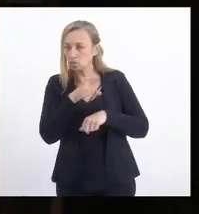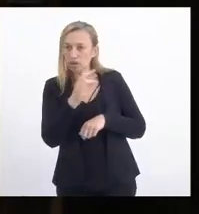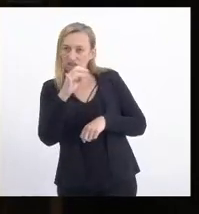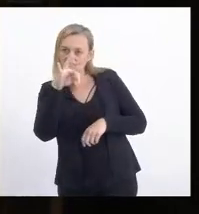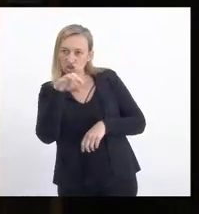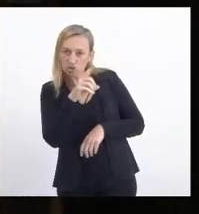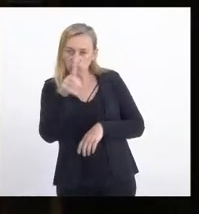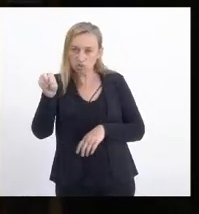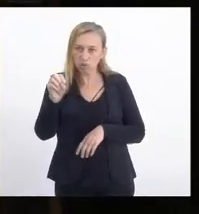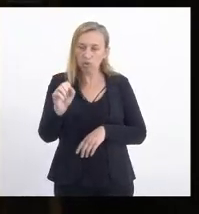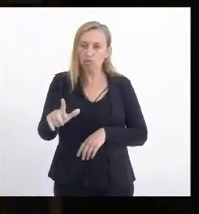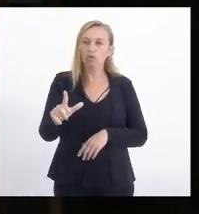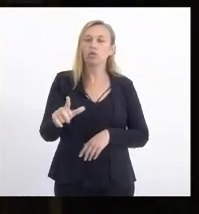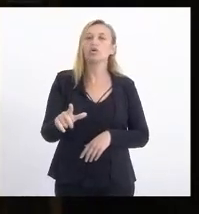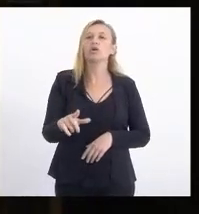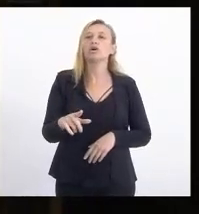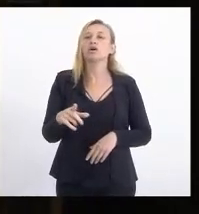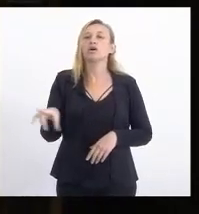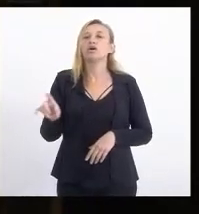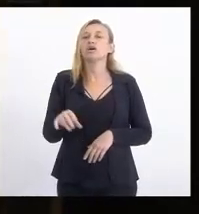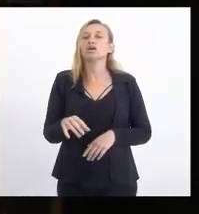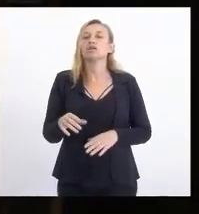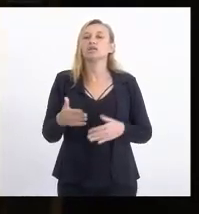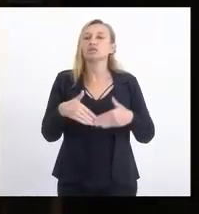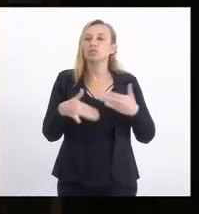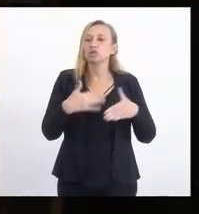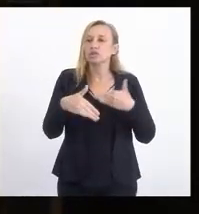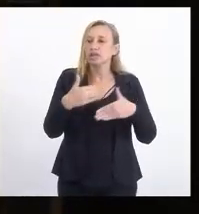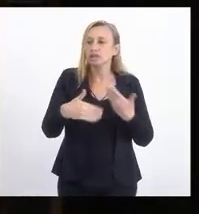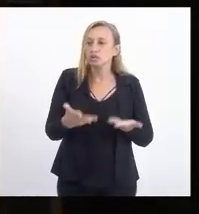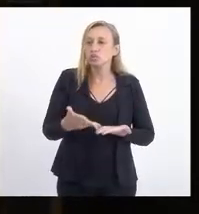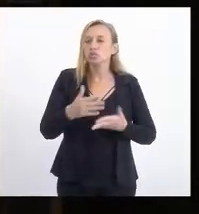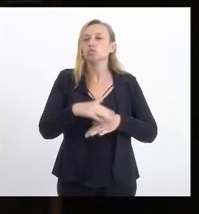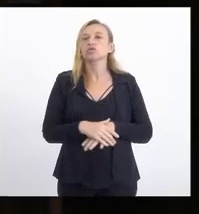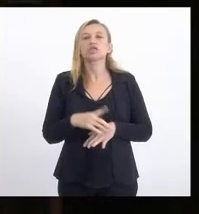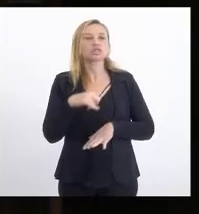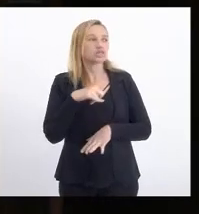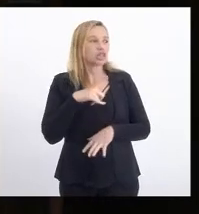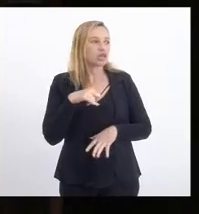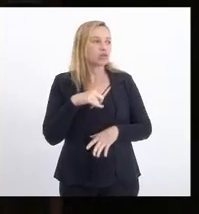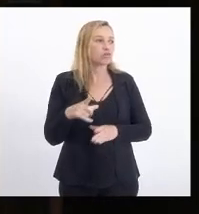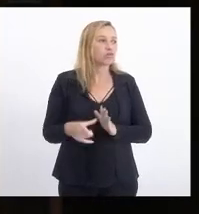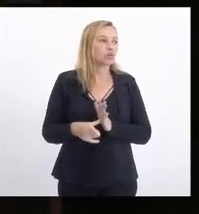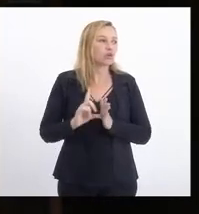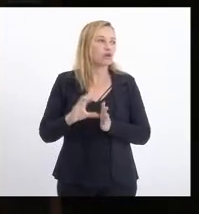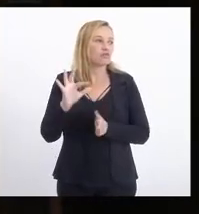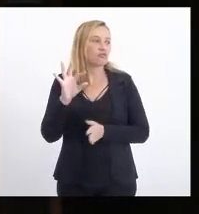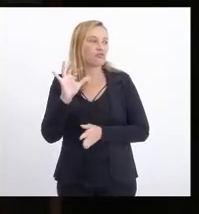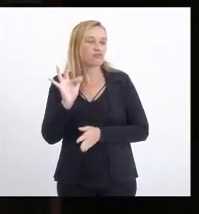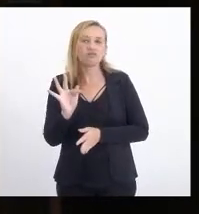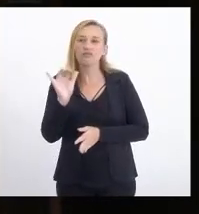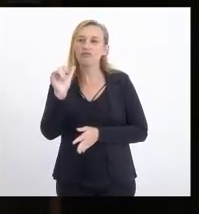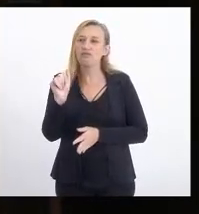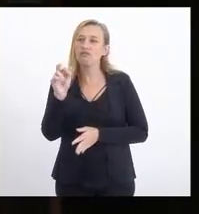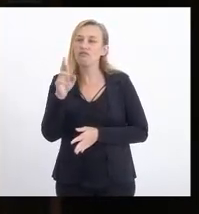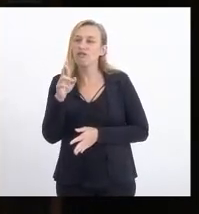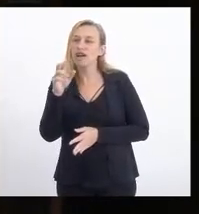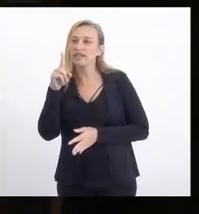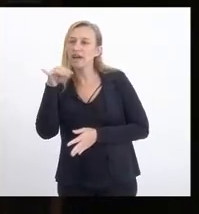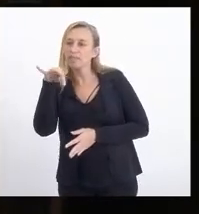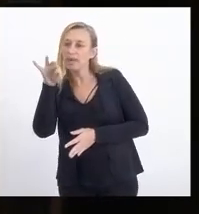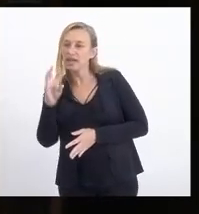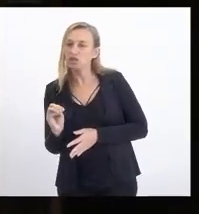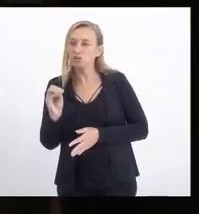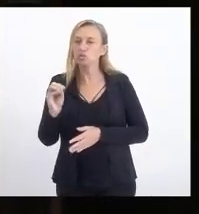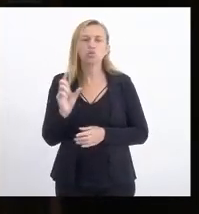Adilson foi incansável nesse processo é nós temos o adiantamento fardamento O que é adiantamento fardamento